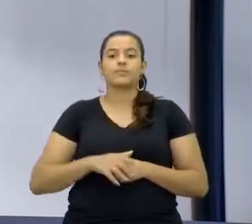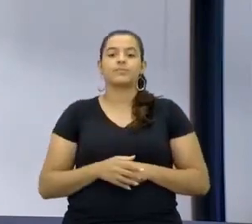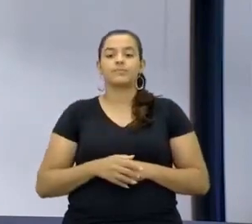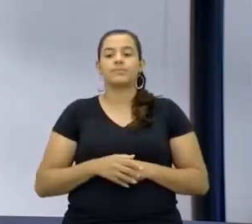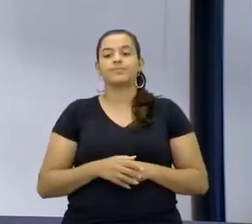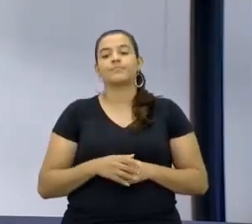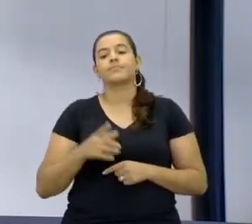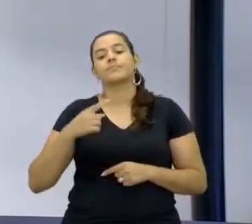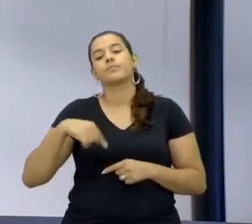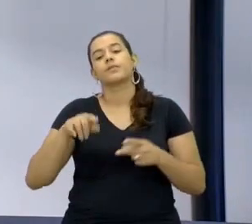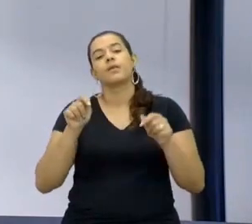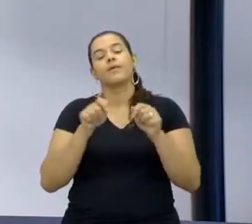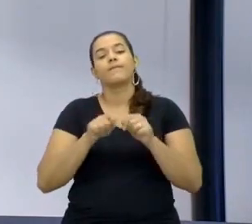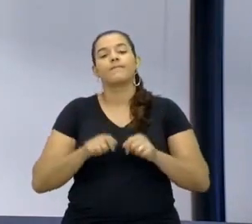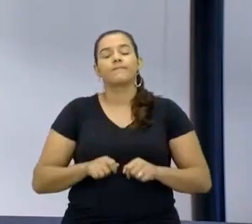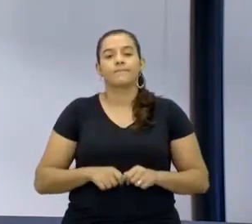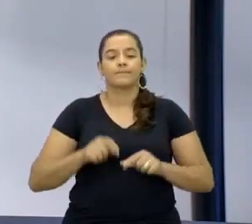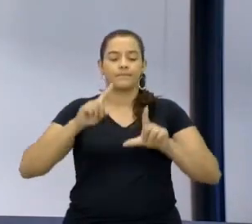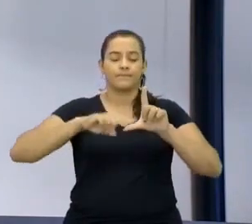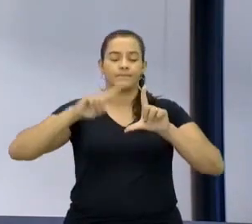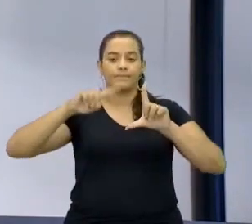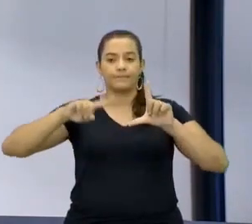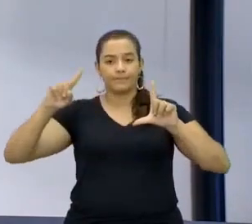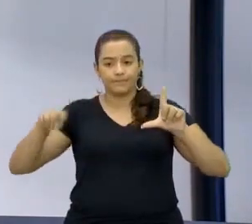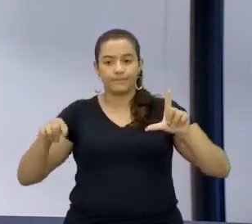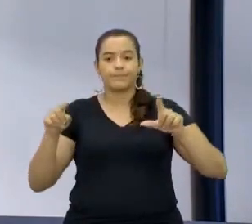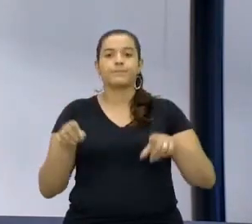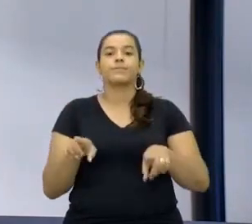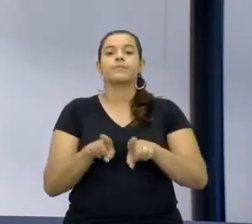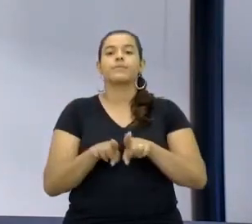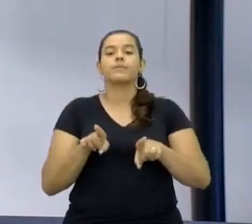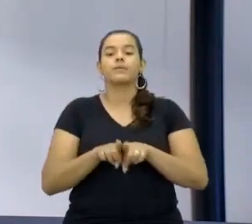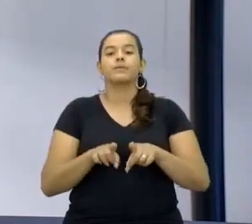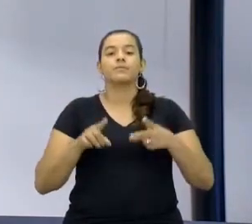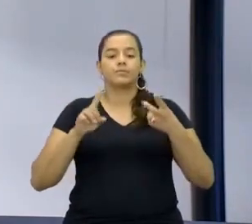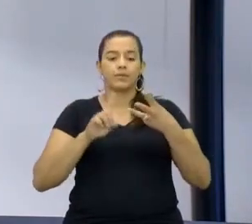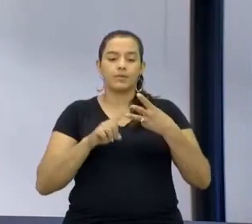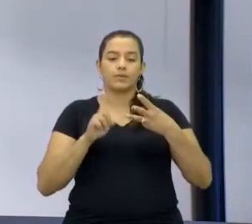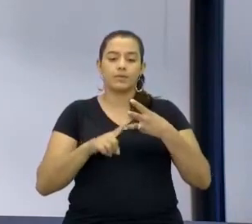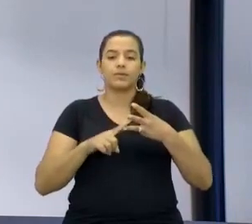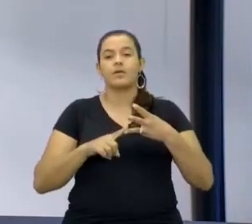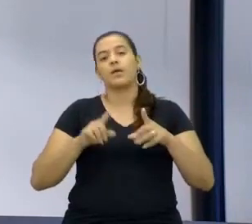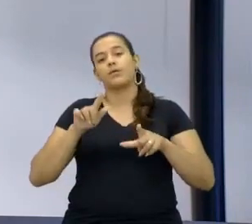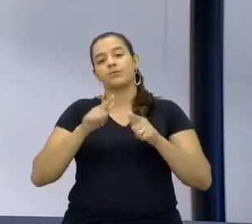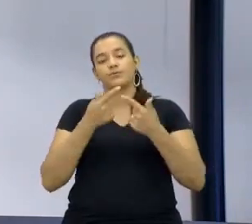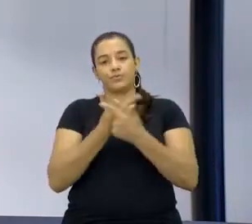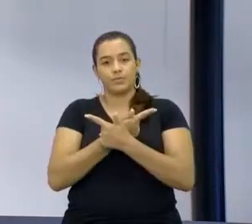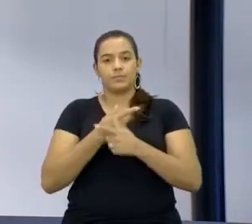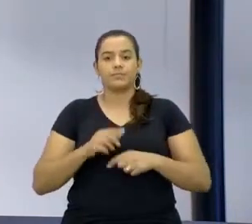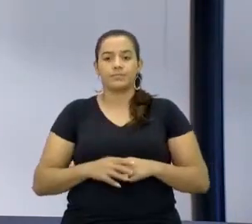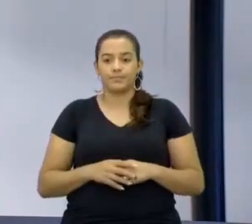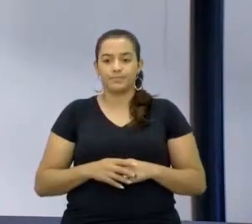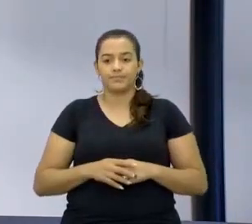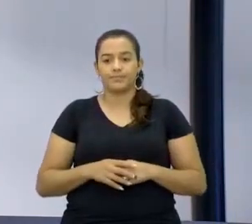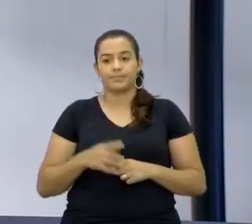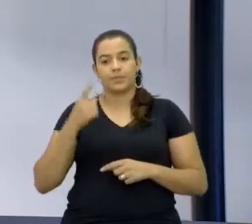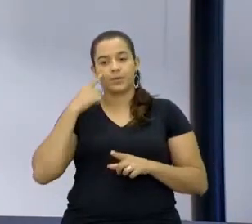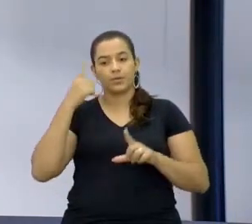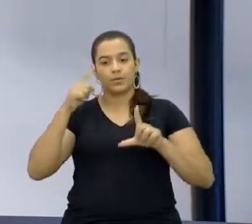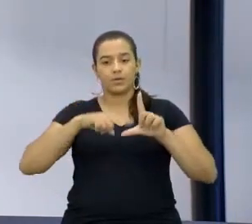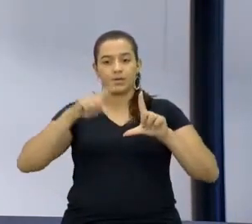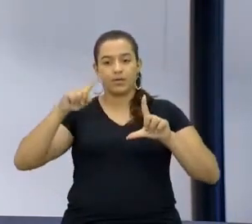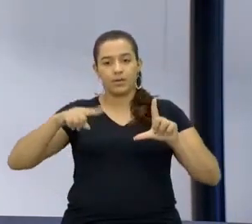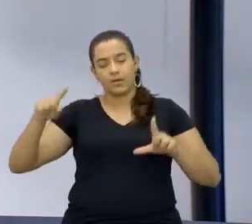A gente consegue fazendo gráfico e a gente consegue fazendo expressão algébrica, tá certo? O gráfico dá uma ideia